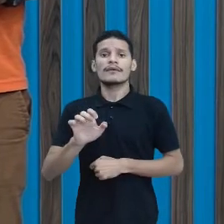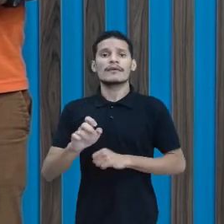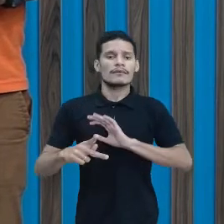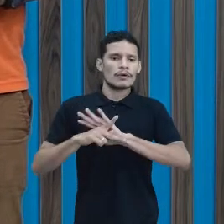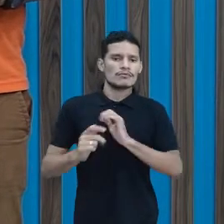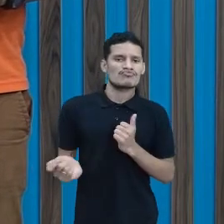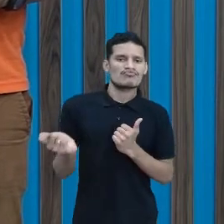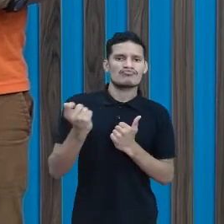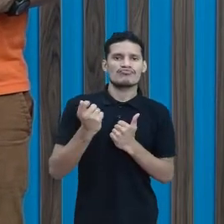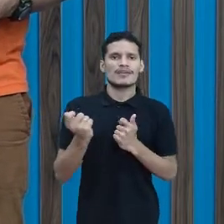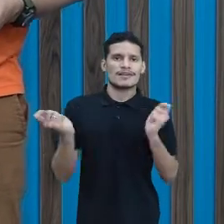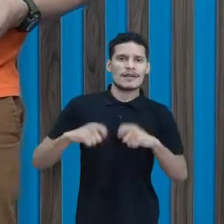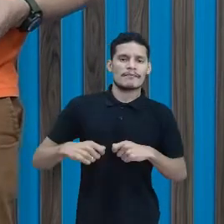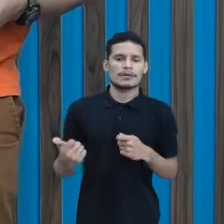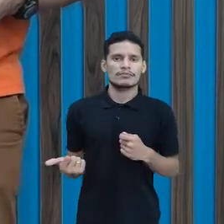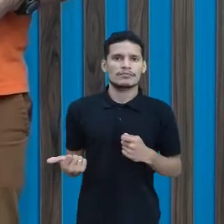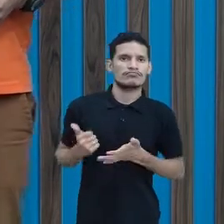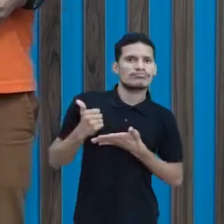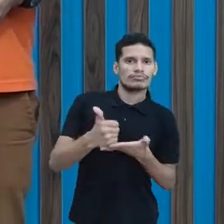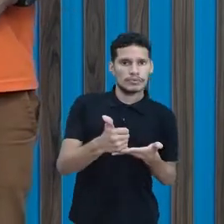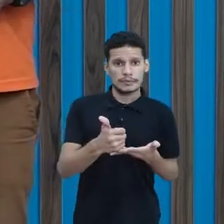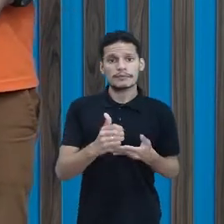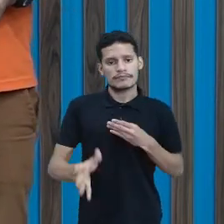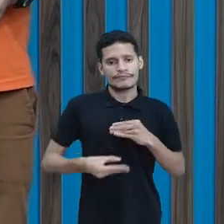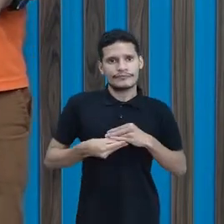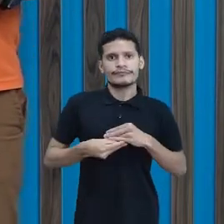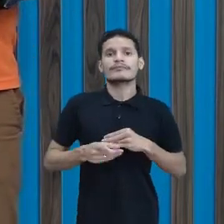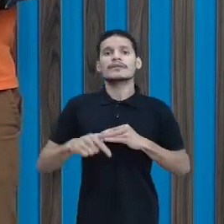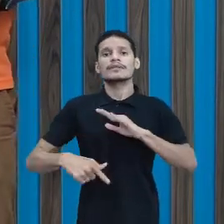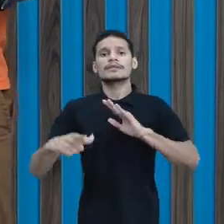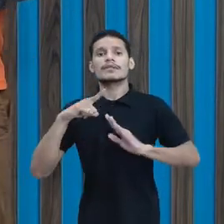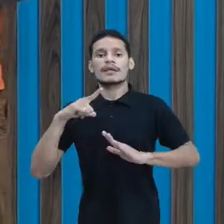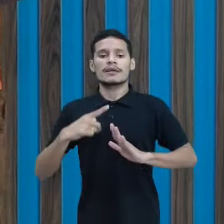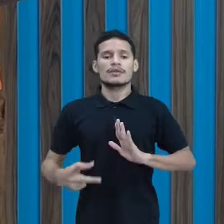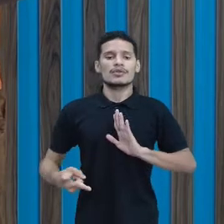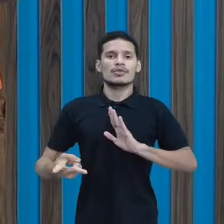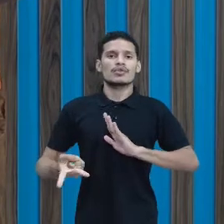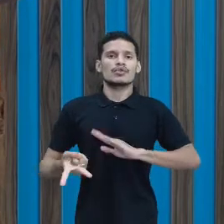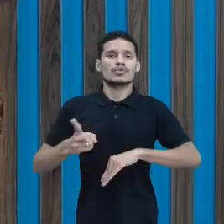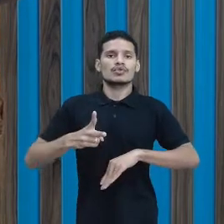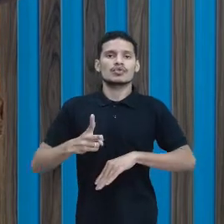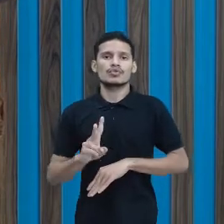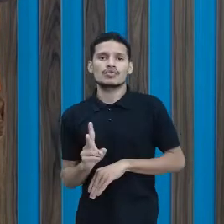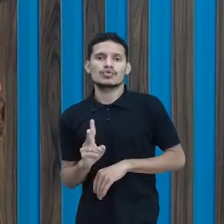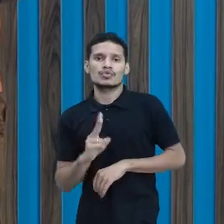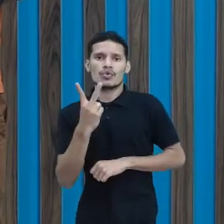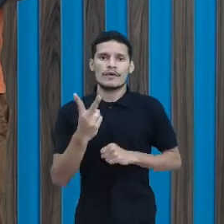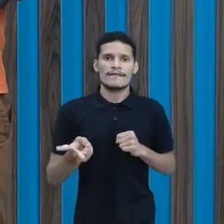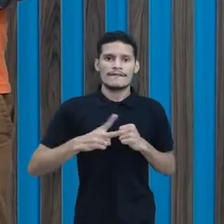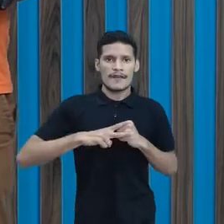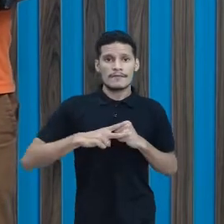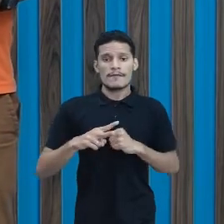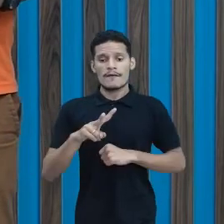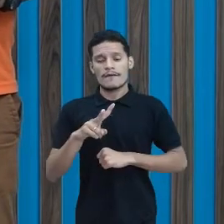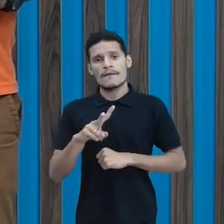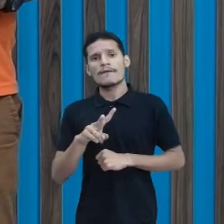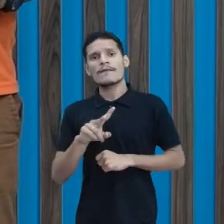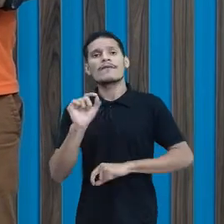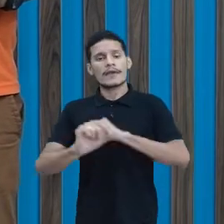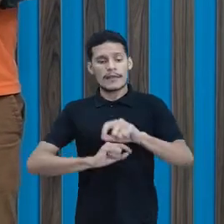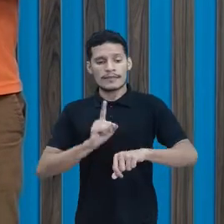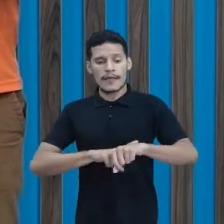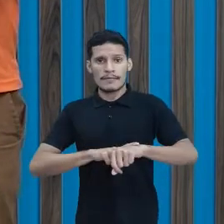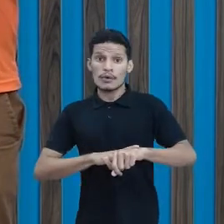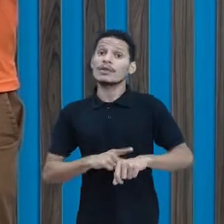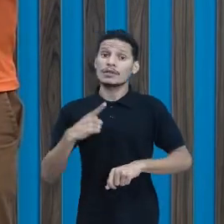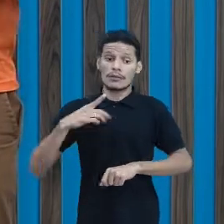tempo verbal que é duas situações na mesma frase. Então, uma situação vai ficar com o tempo verbal